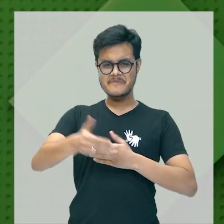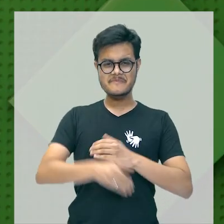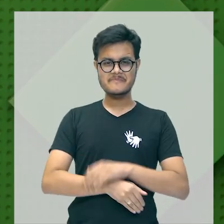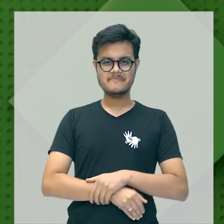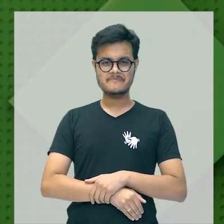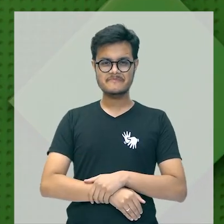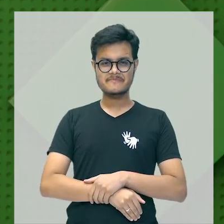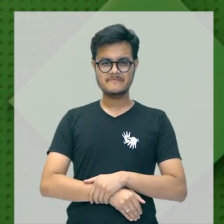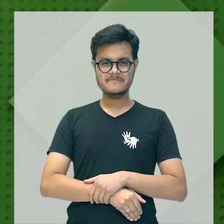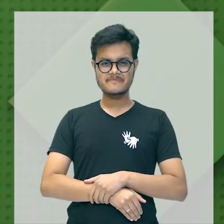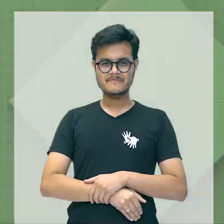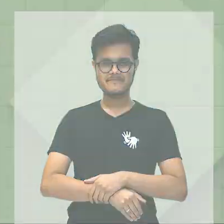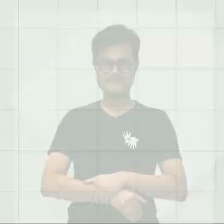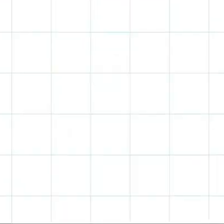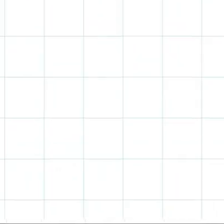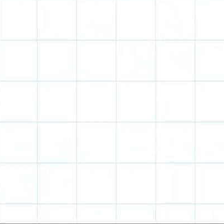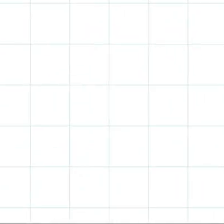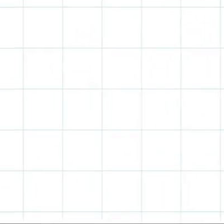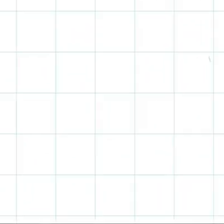revisão.